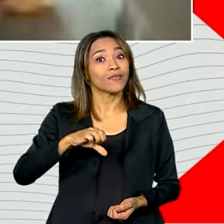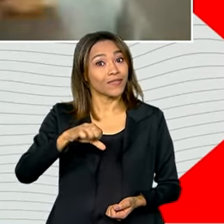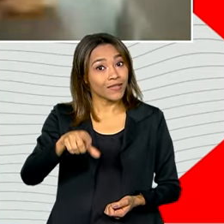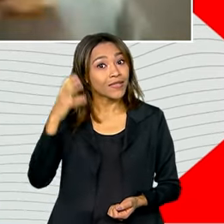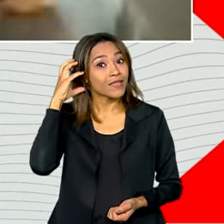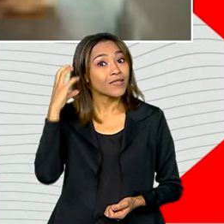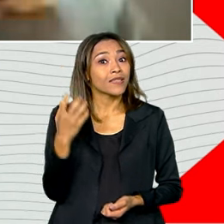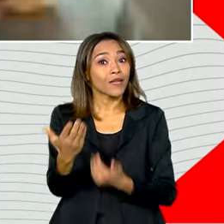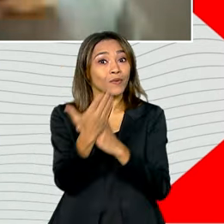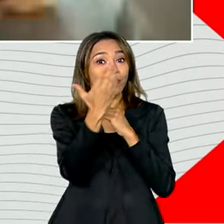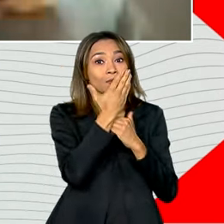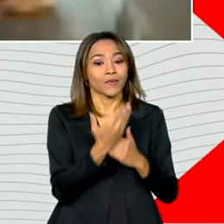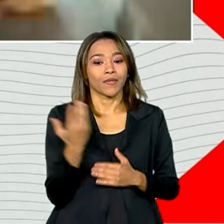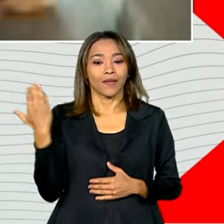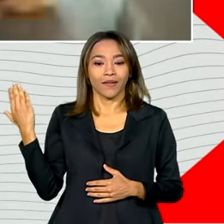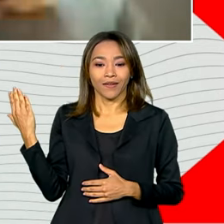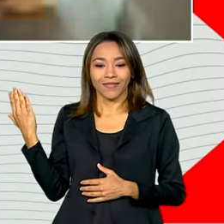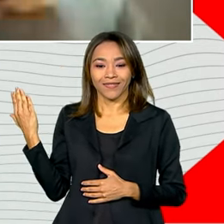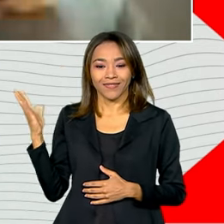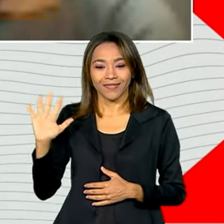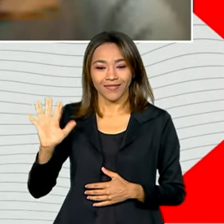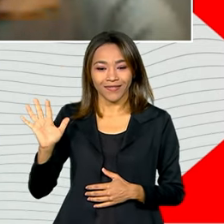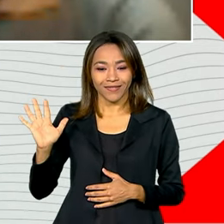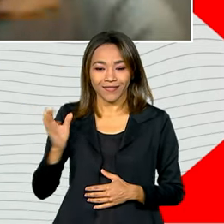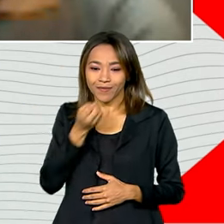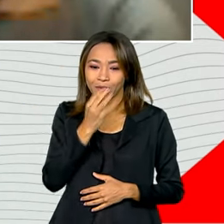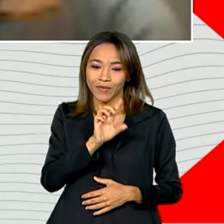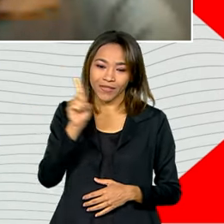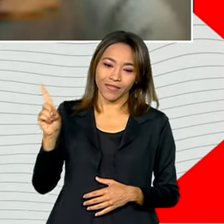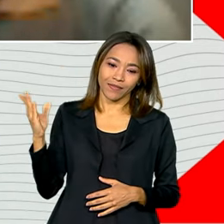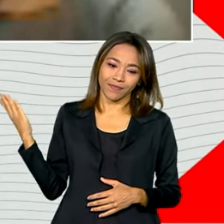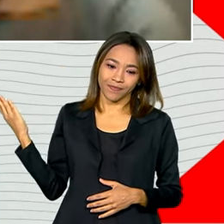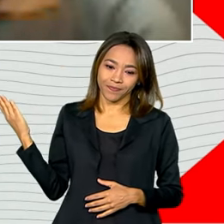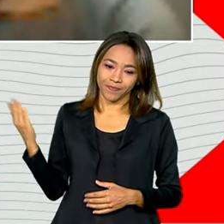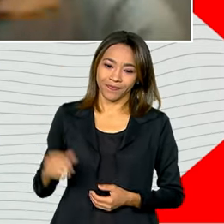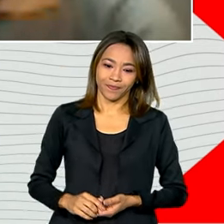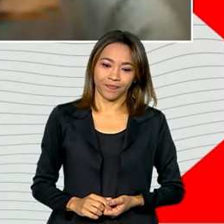a gente é o Val Lima. Oi, Val, bom dia para você.